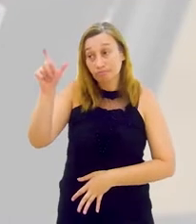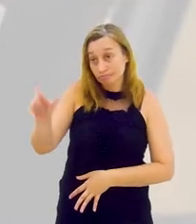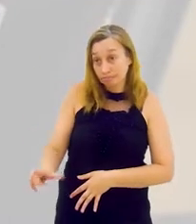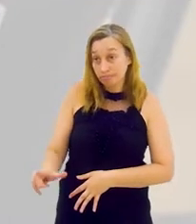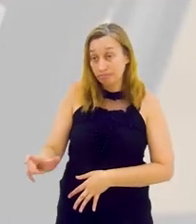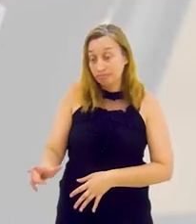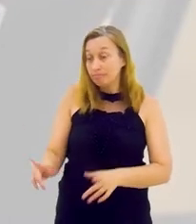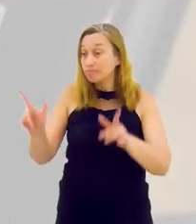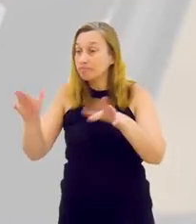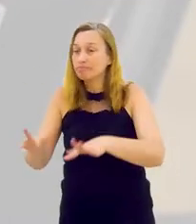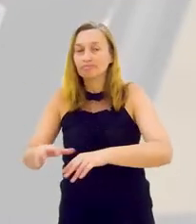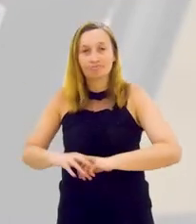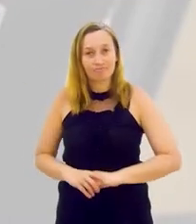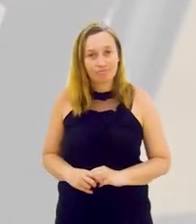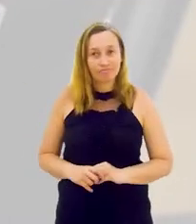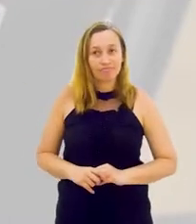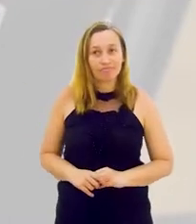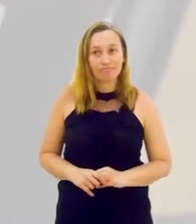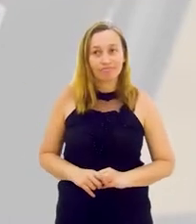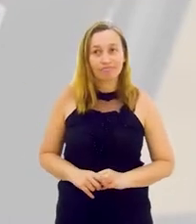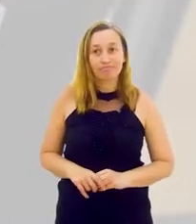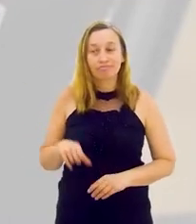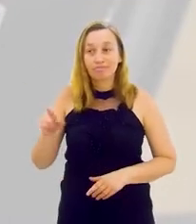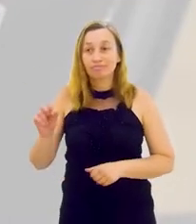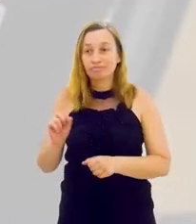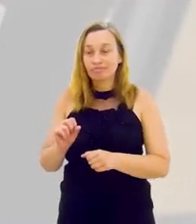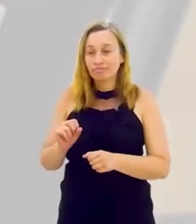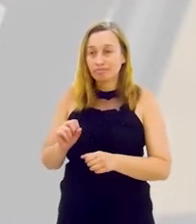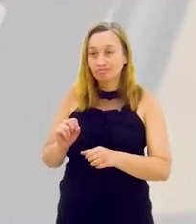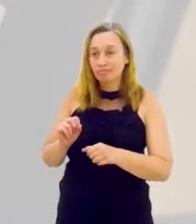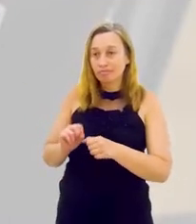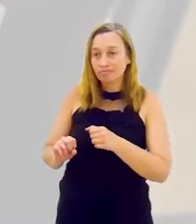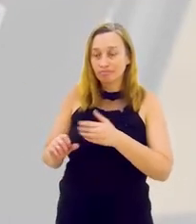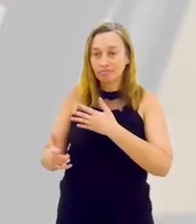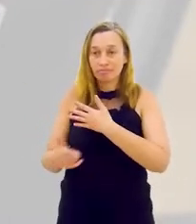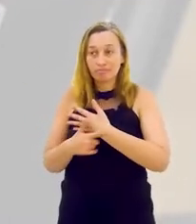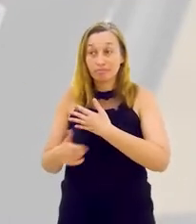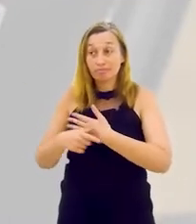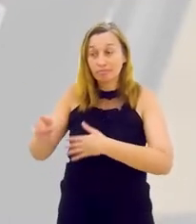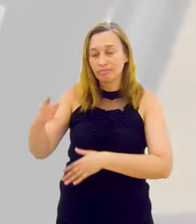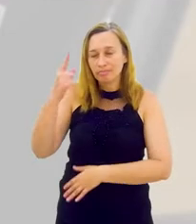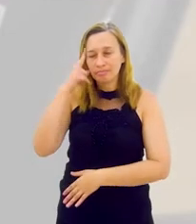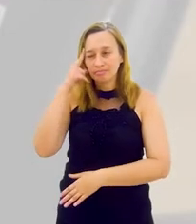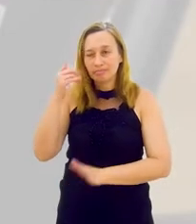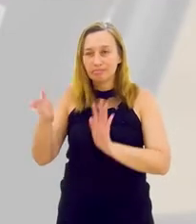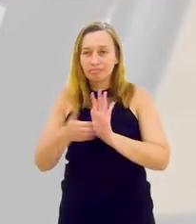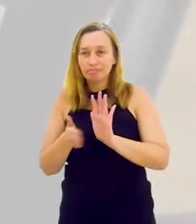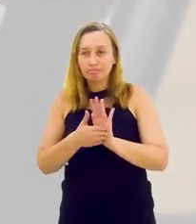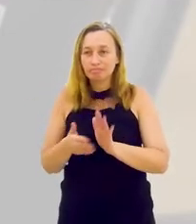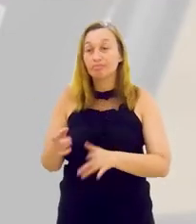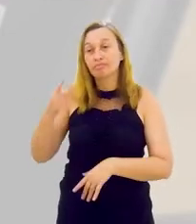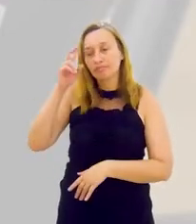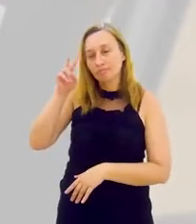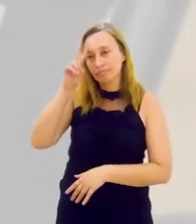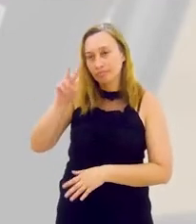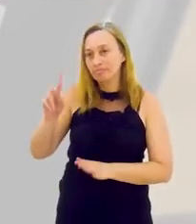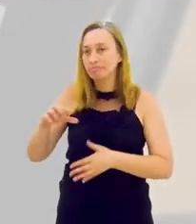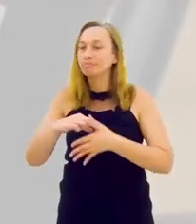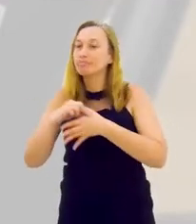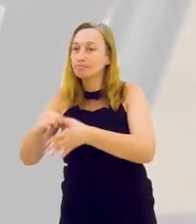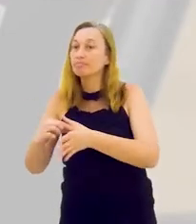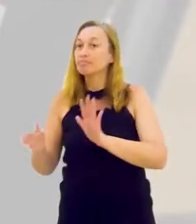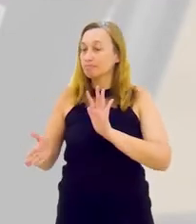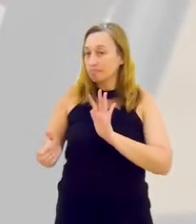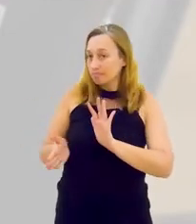ser diferenciada, ela vai fazer ela executar aquilo que ela pensa como propósito, lembrando que um líder tem que